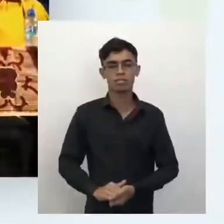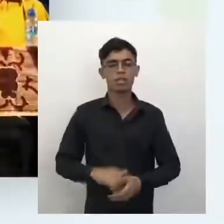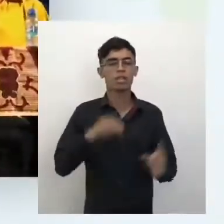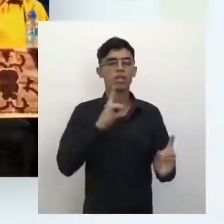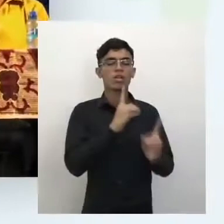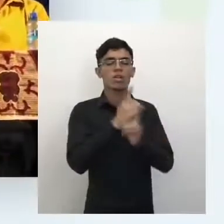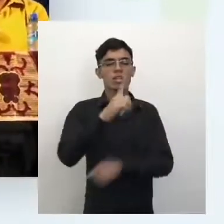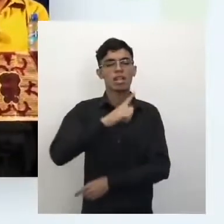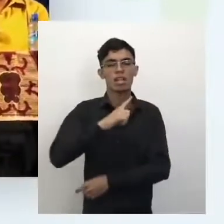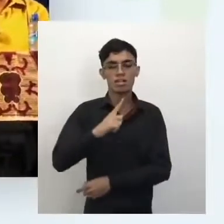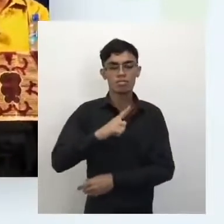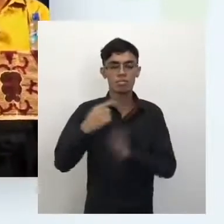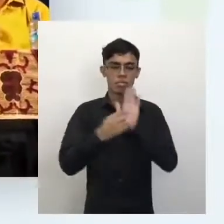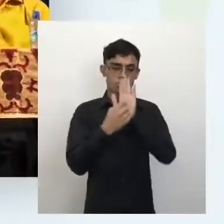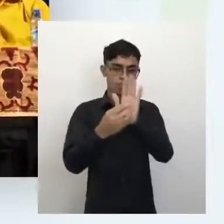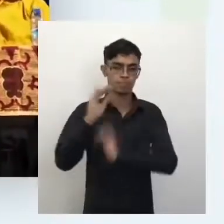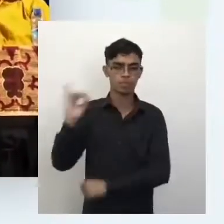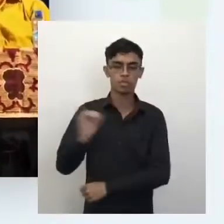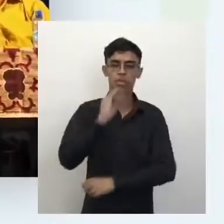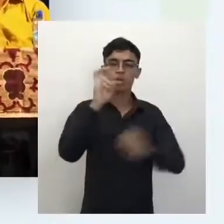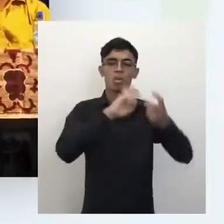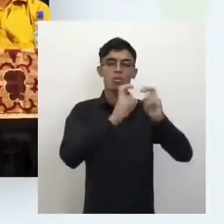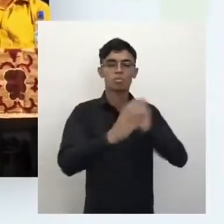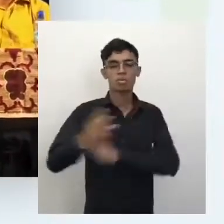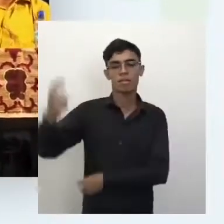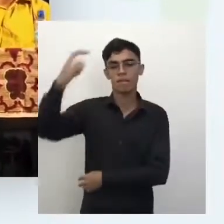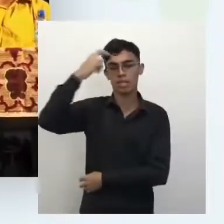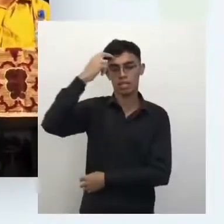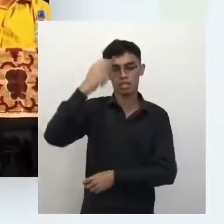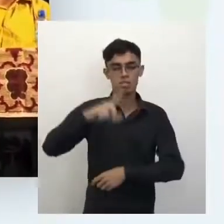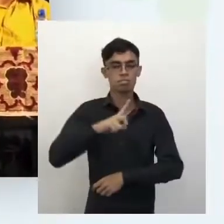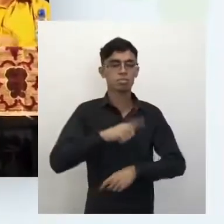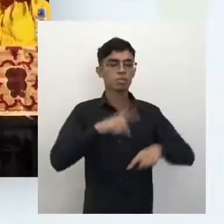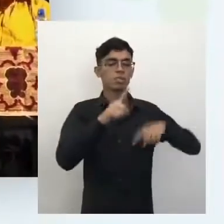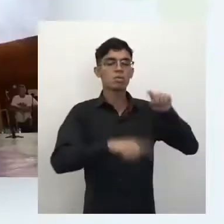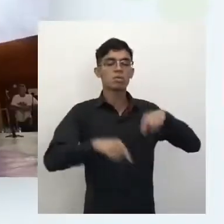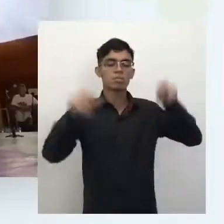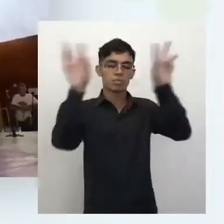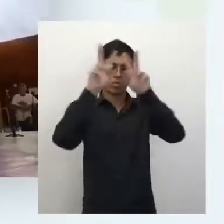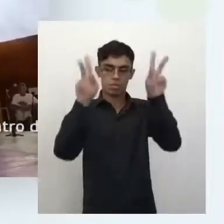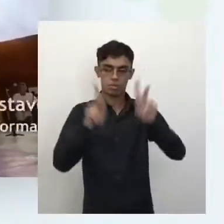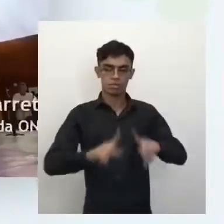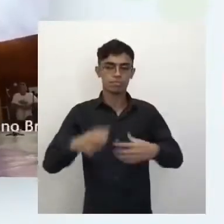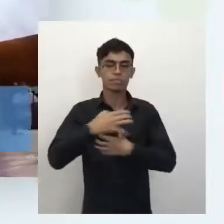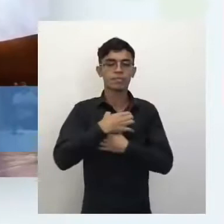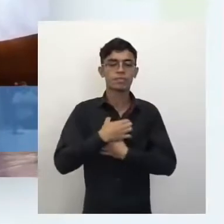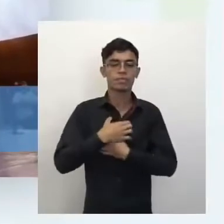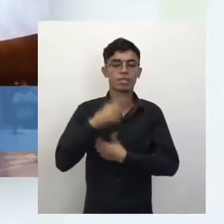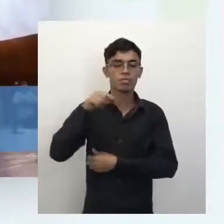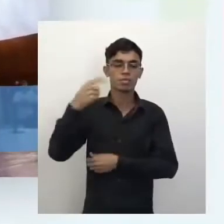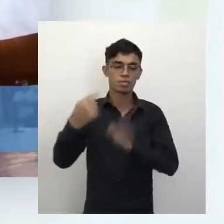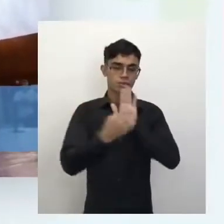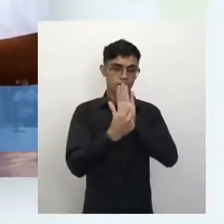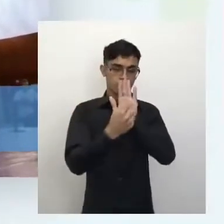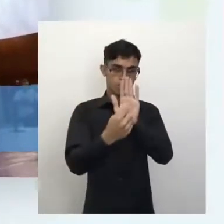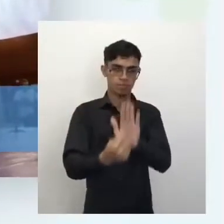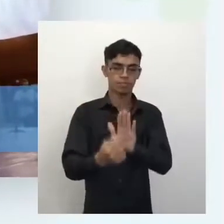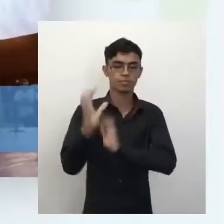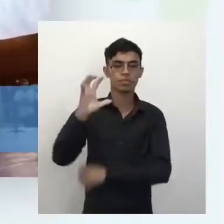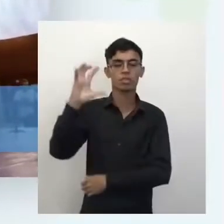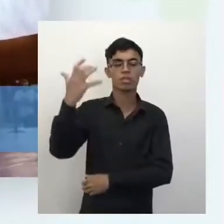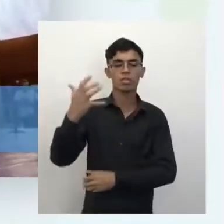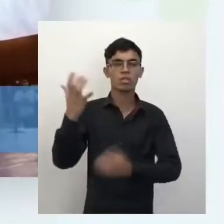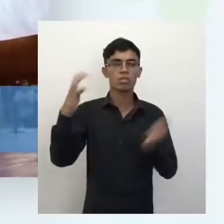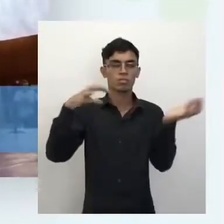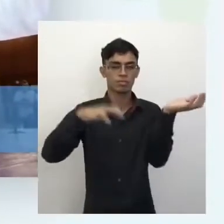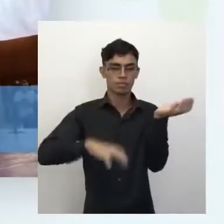para destacar o papel da capoeira na cultura e como instrumento de paz. Depois do lançamento que aconteceu em